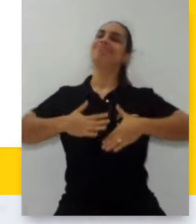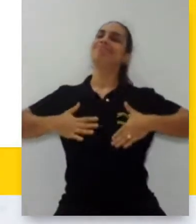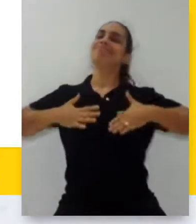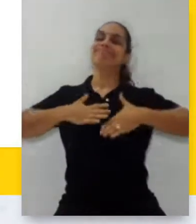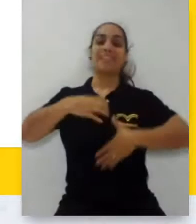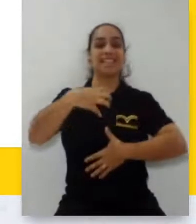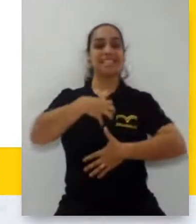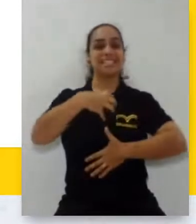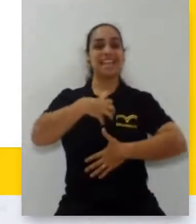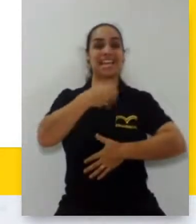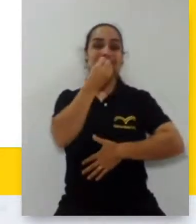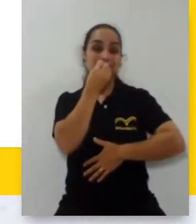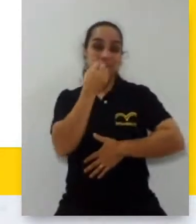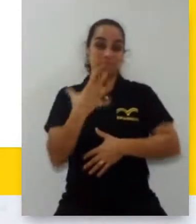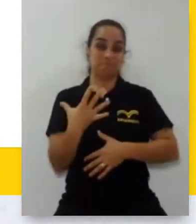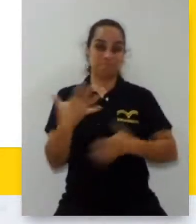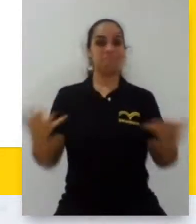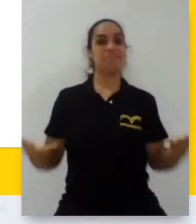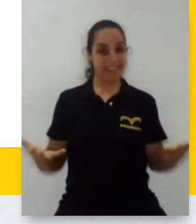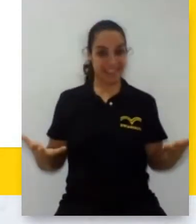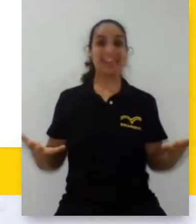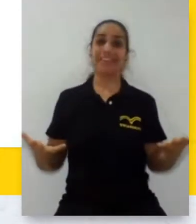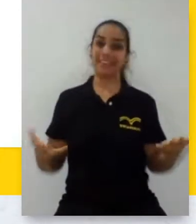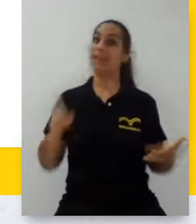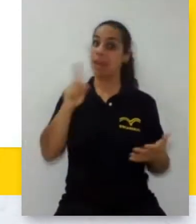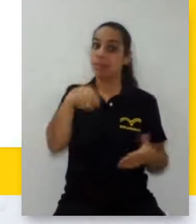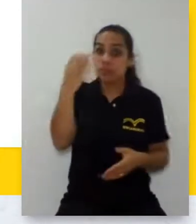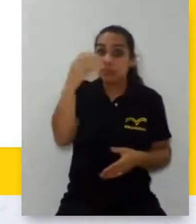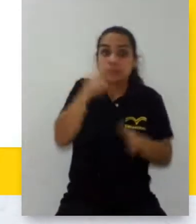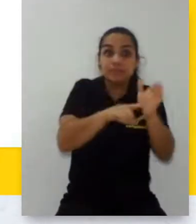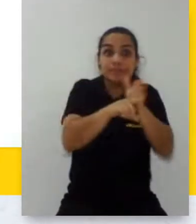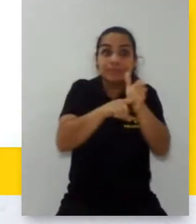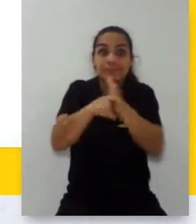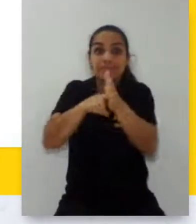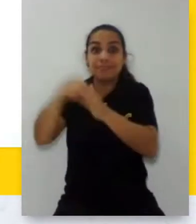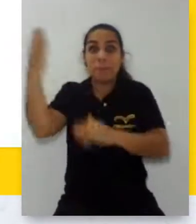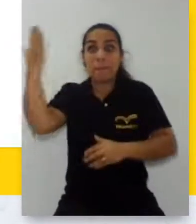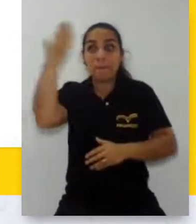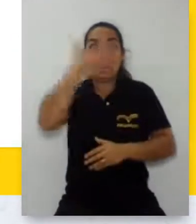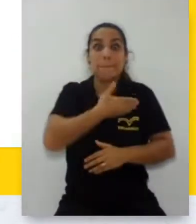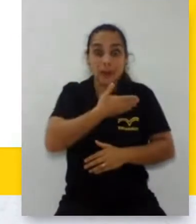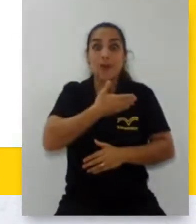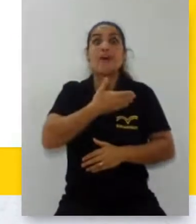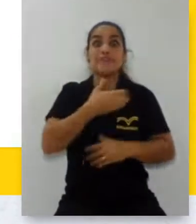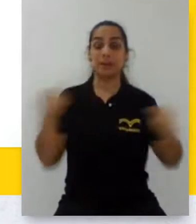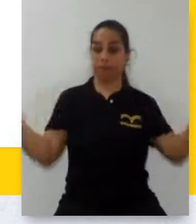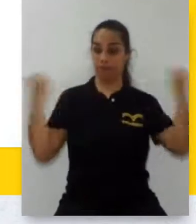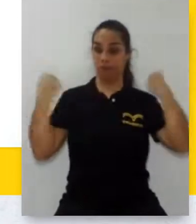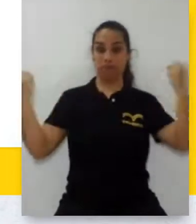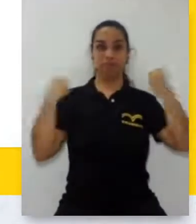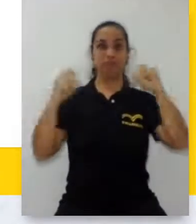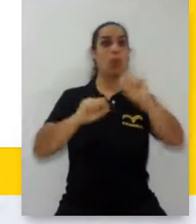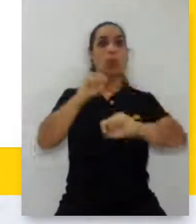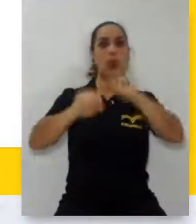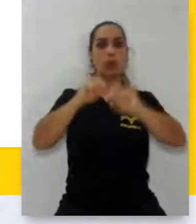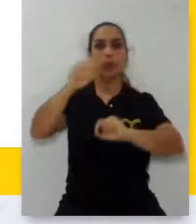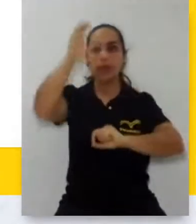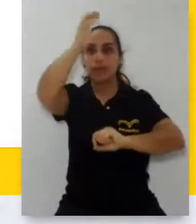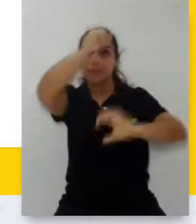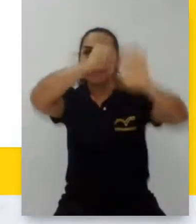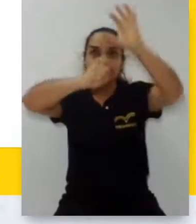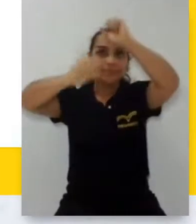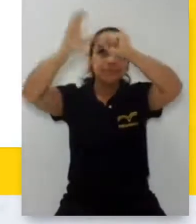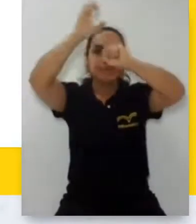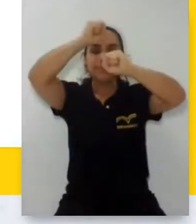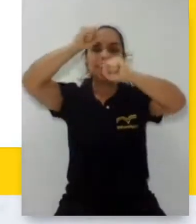melhor informação, cientificamente comprovado que o exercício físico ajuda a reter melhor informação, aprender mais. Nós